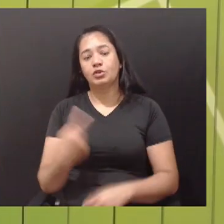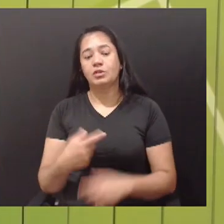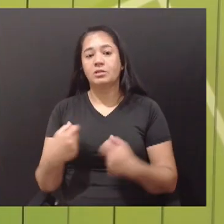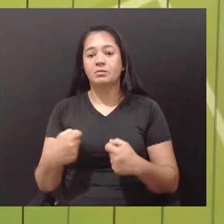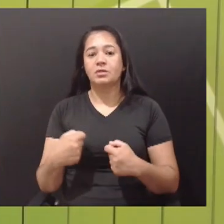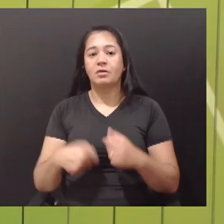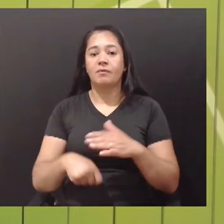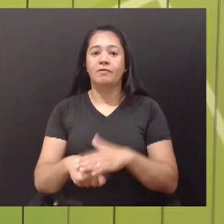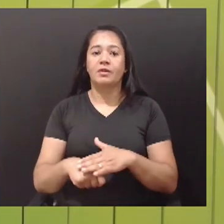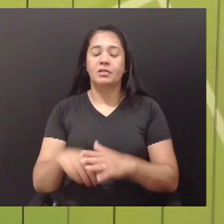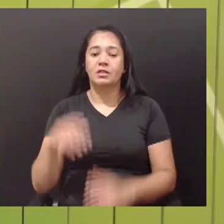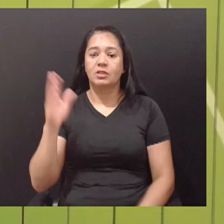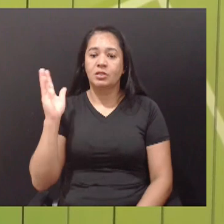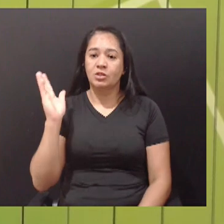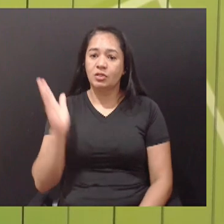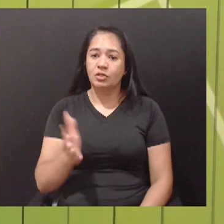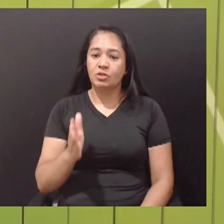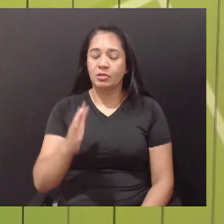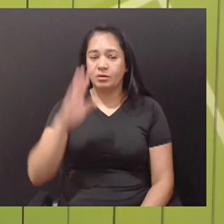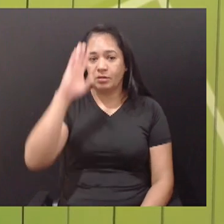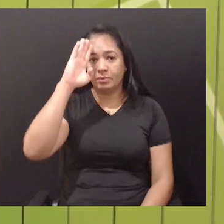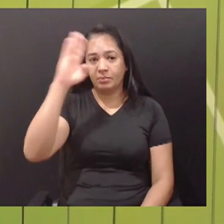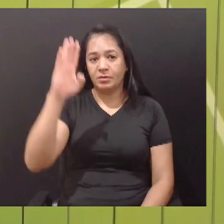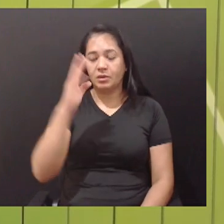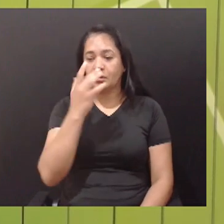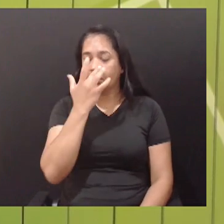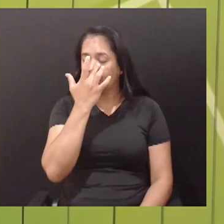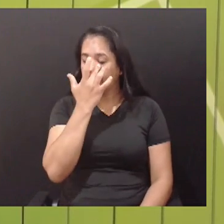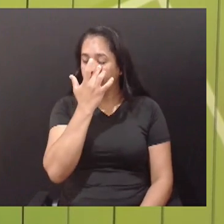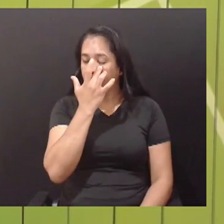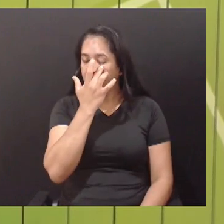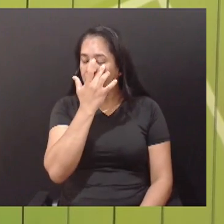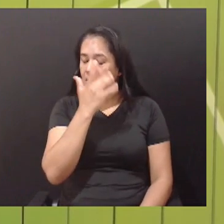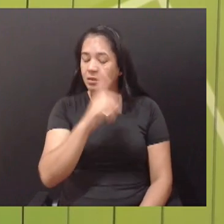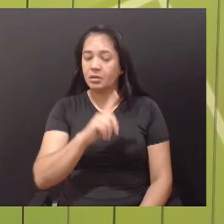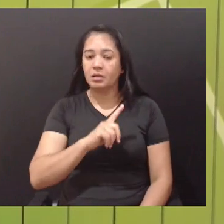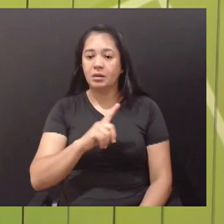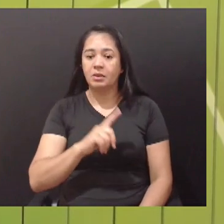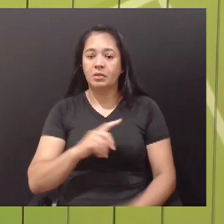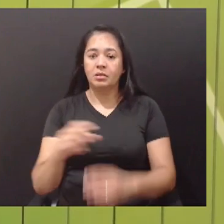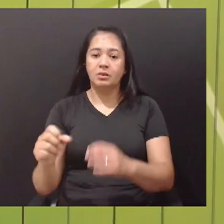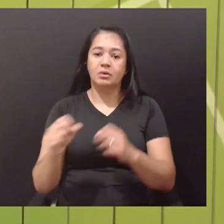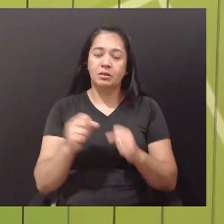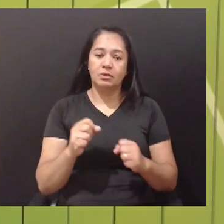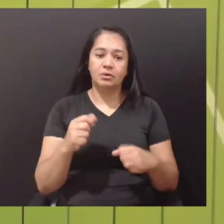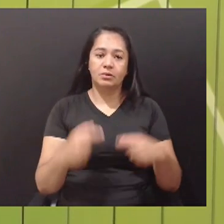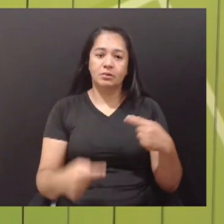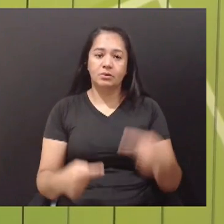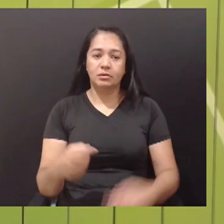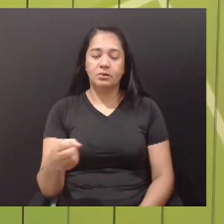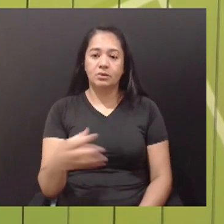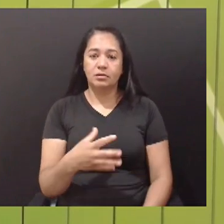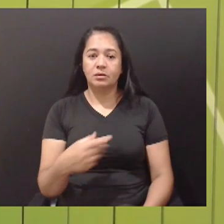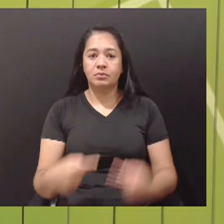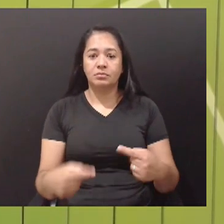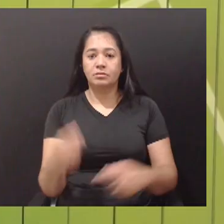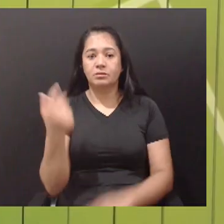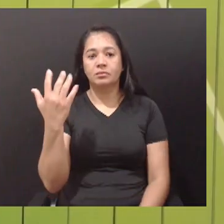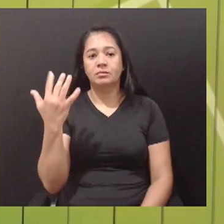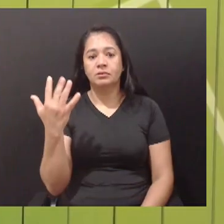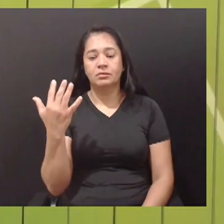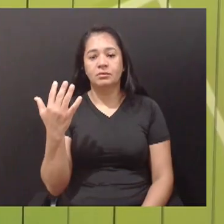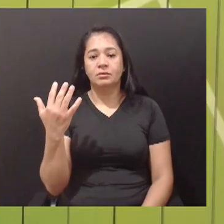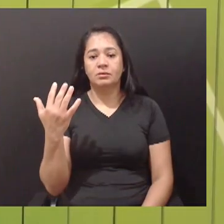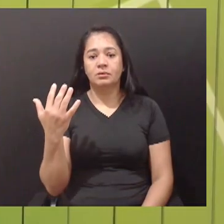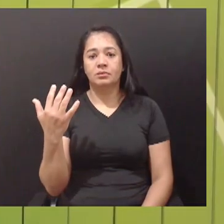algo já e principalmente quem detém o poder aí, que está discutindo toda essa nova política climática lá